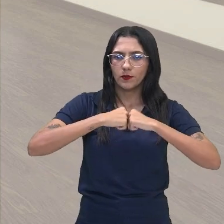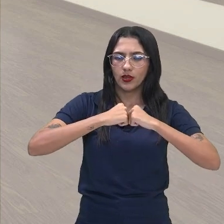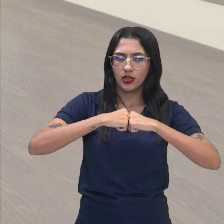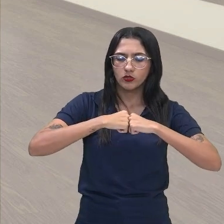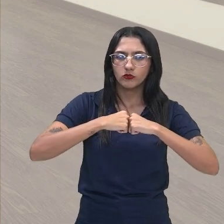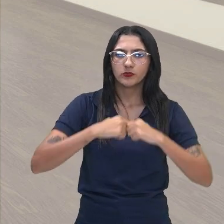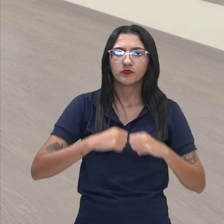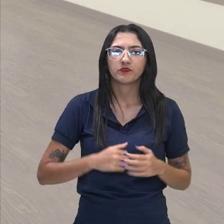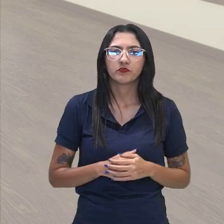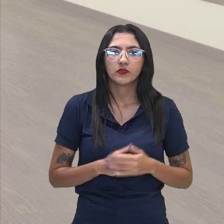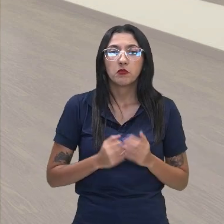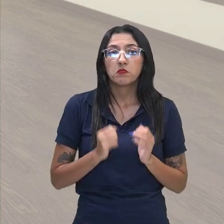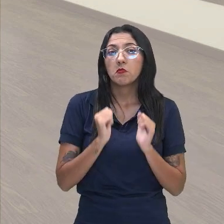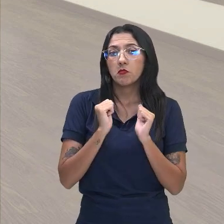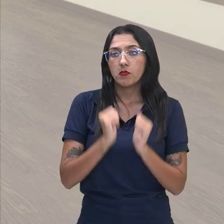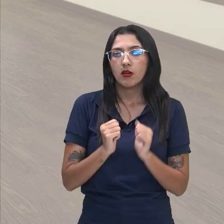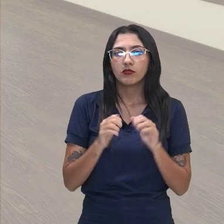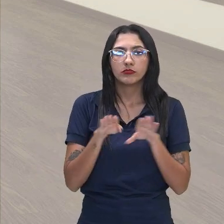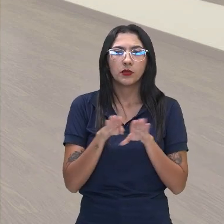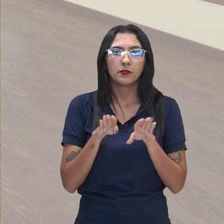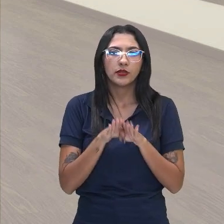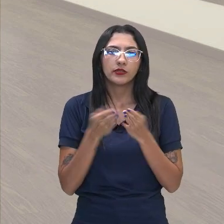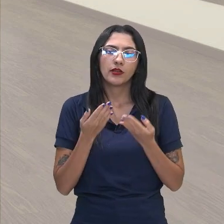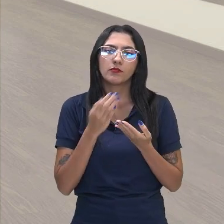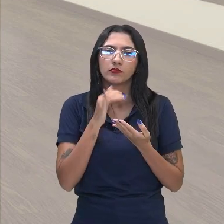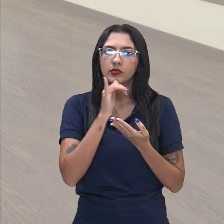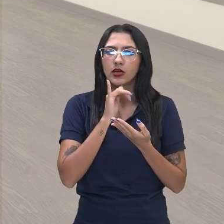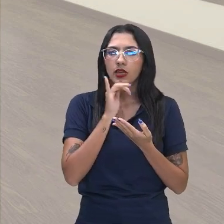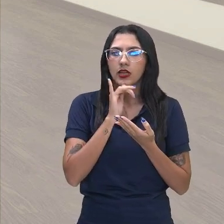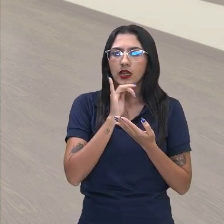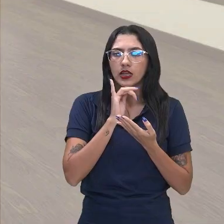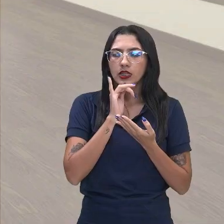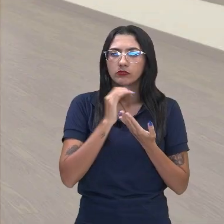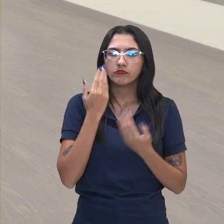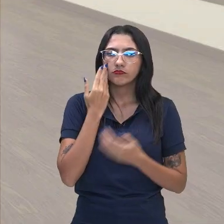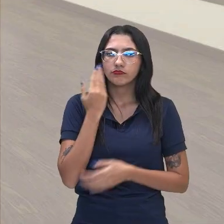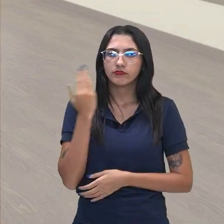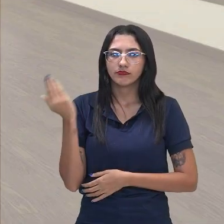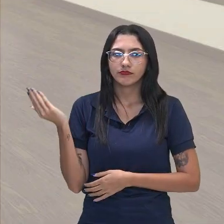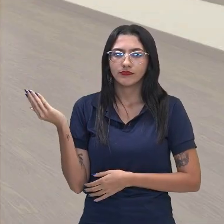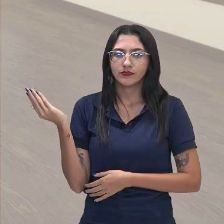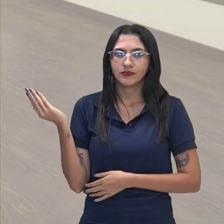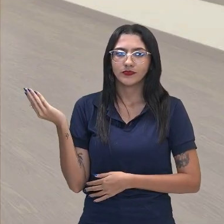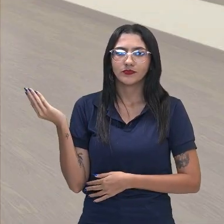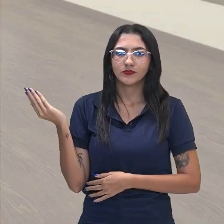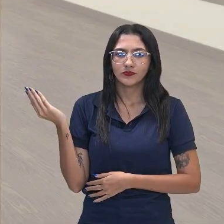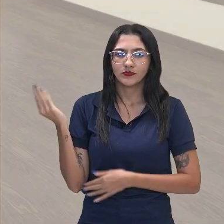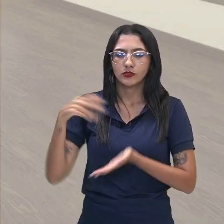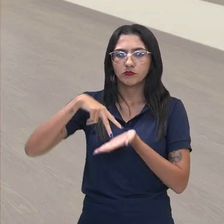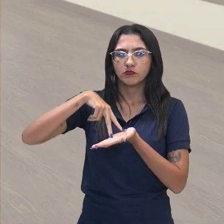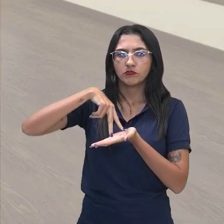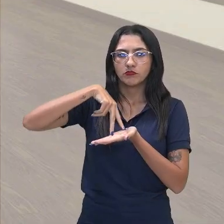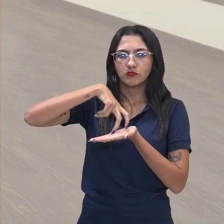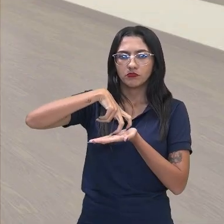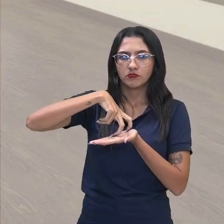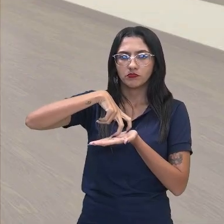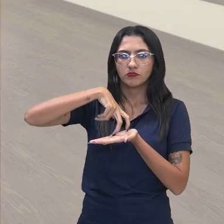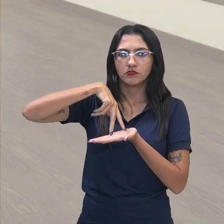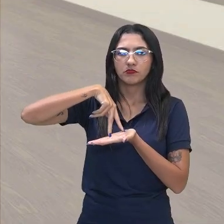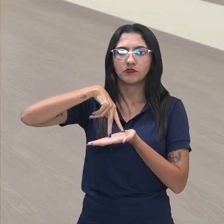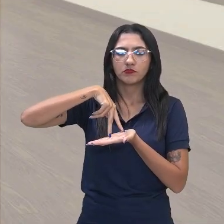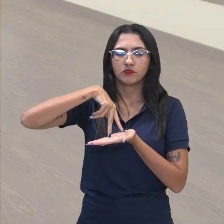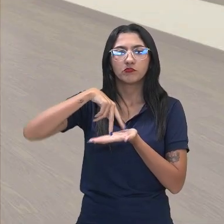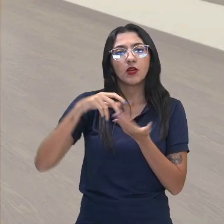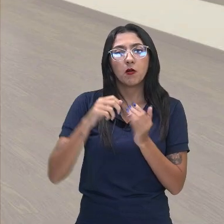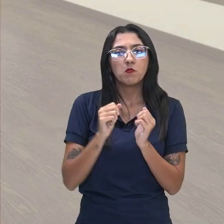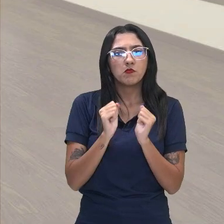Aqui eu posso falar, por exemplo, quando eu estou dobrando o joelho. Eu dobro o joelho. E eu posso